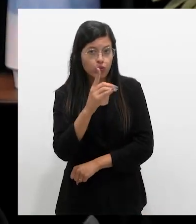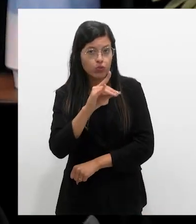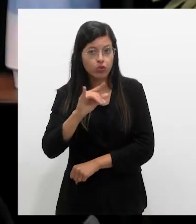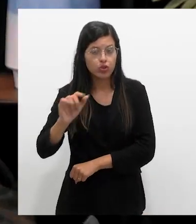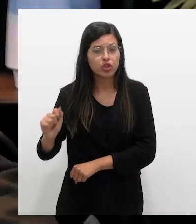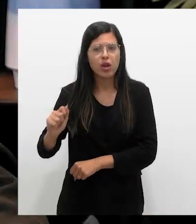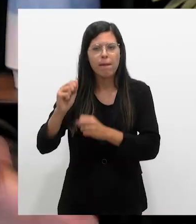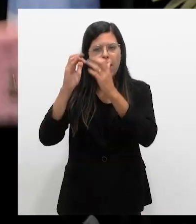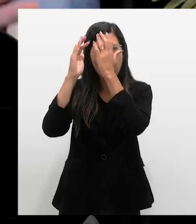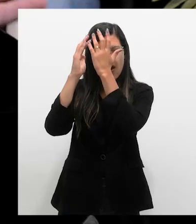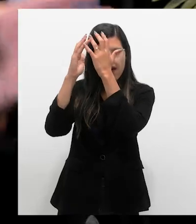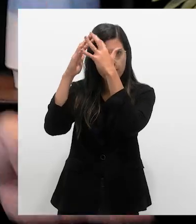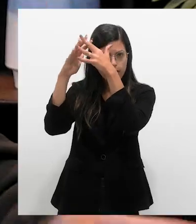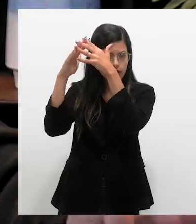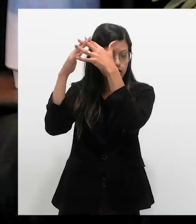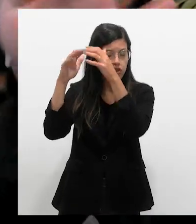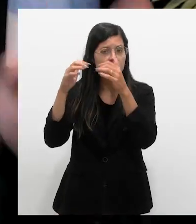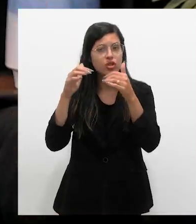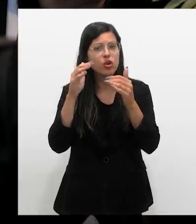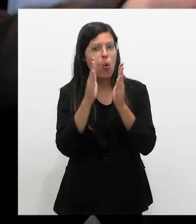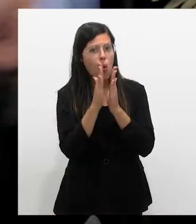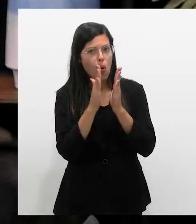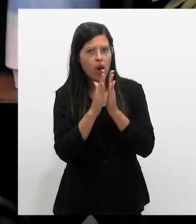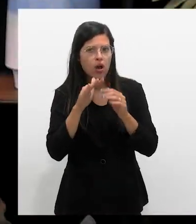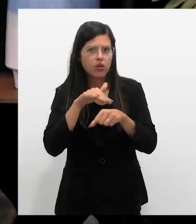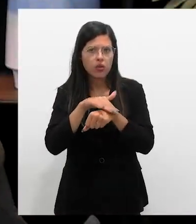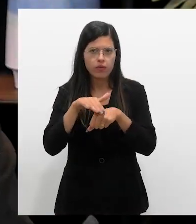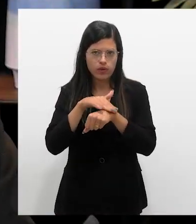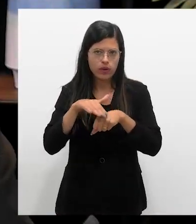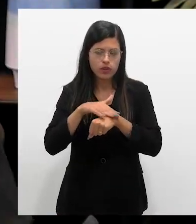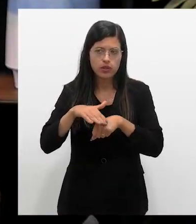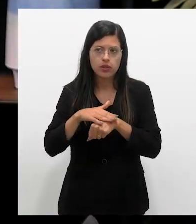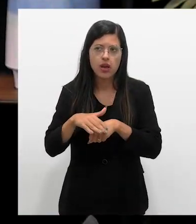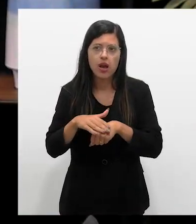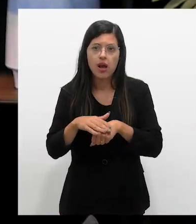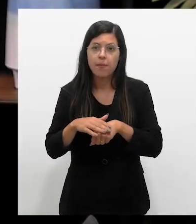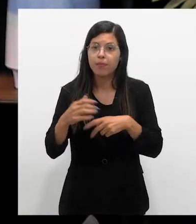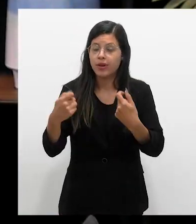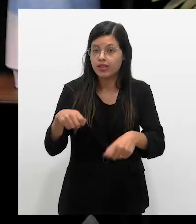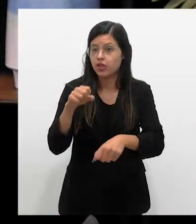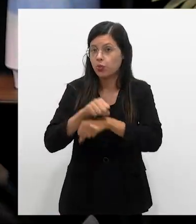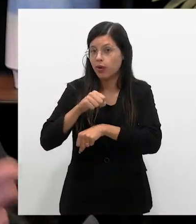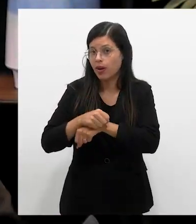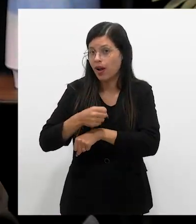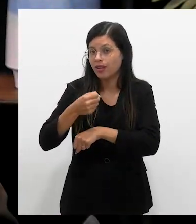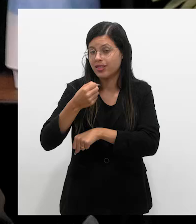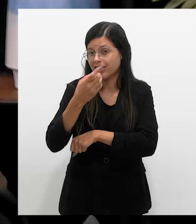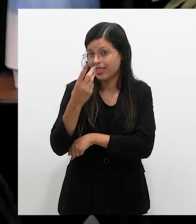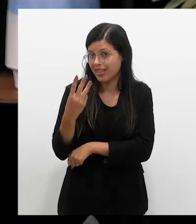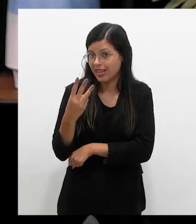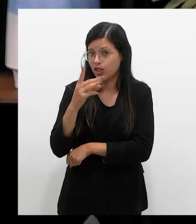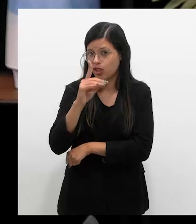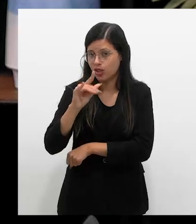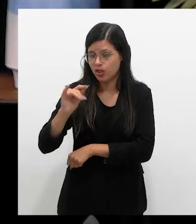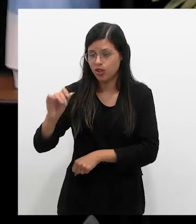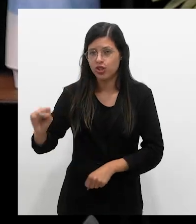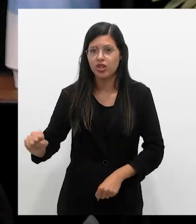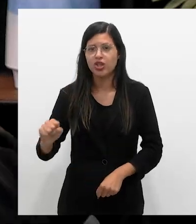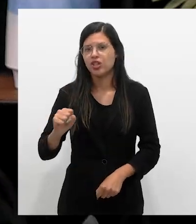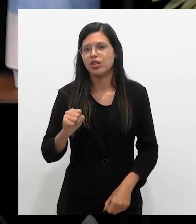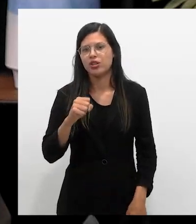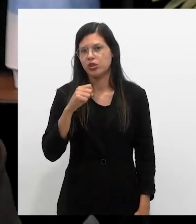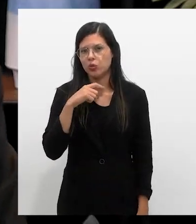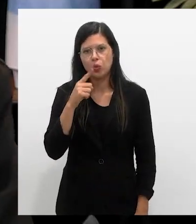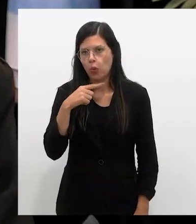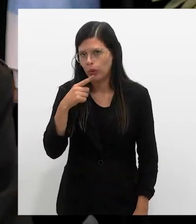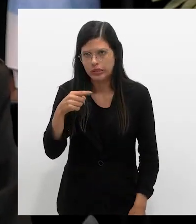dia para refletirem, rezarem e conversarem entre si. Então você teria que ter esperado os primeiros 3 dias sem eleição para